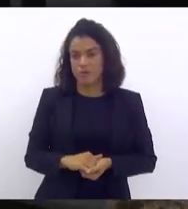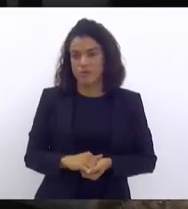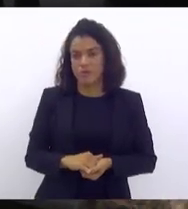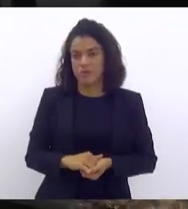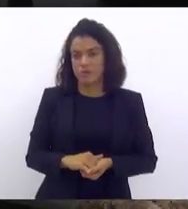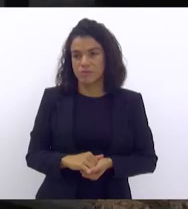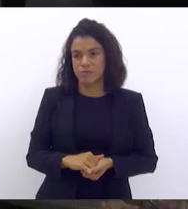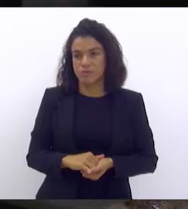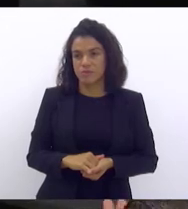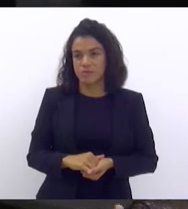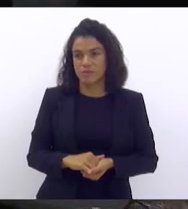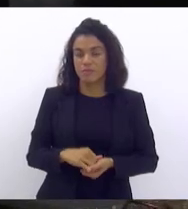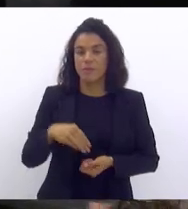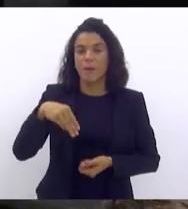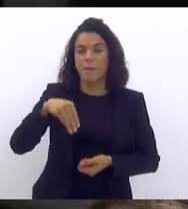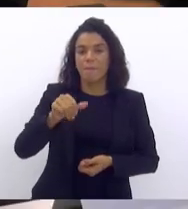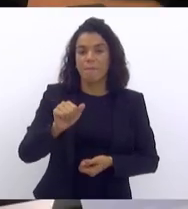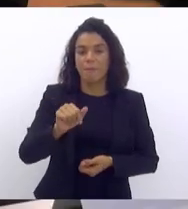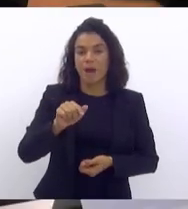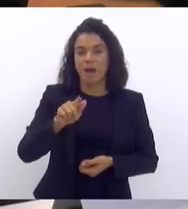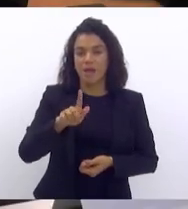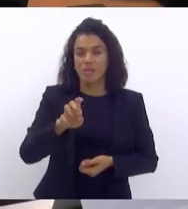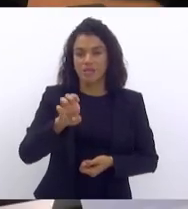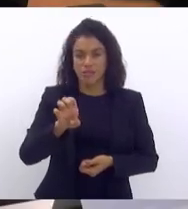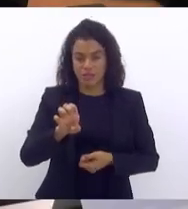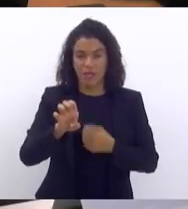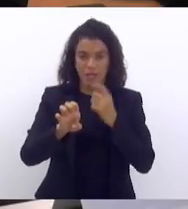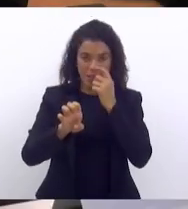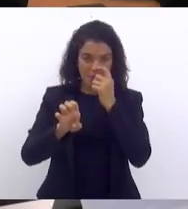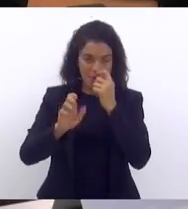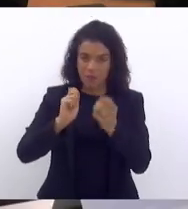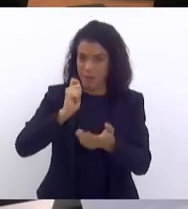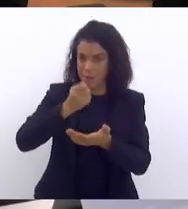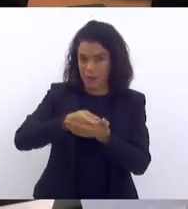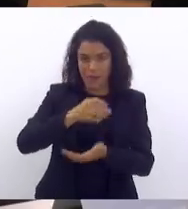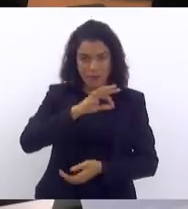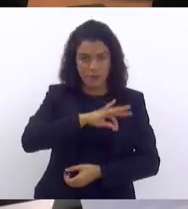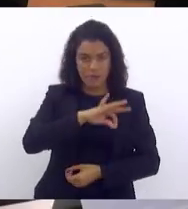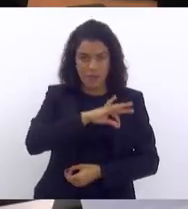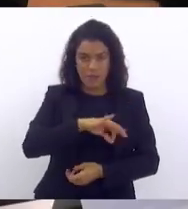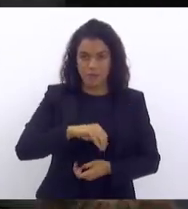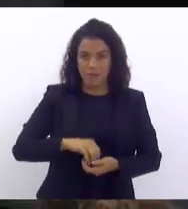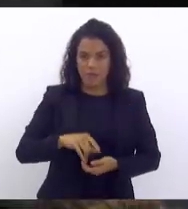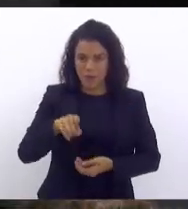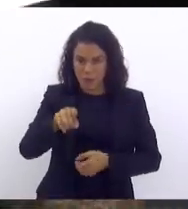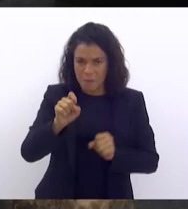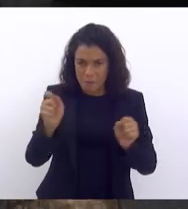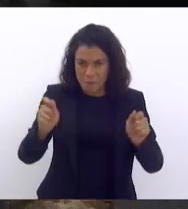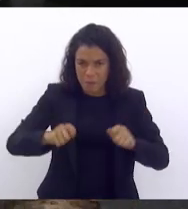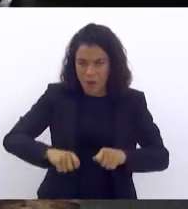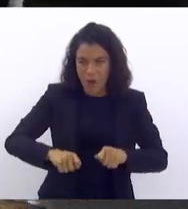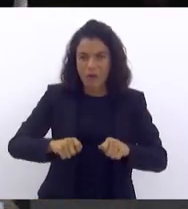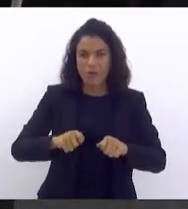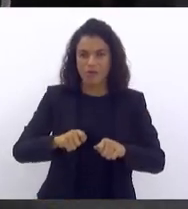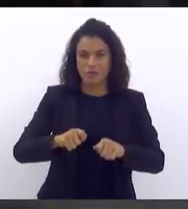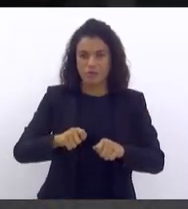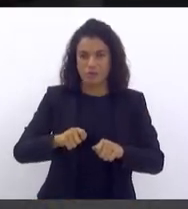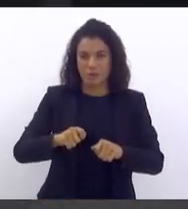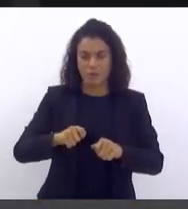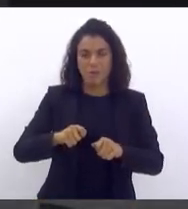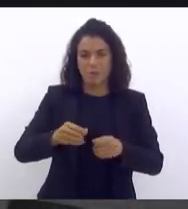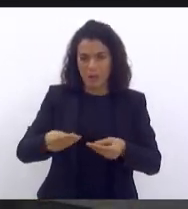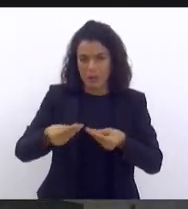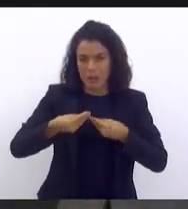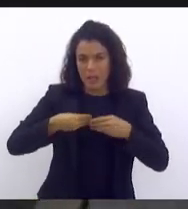Magé é exemplo. Magé ainda não está pagando o piso. Sim, então, o senhor poderia dar, nos passar a